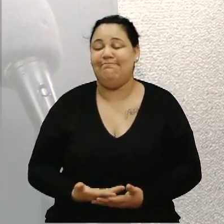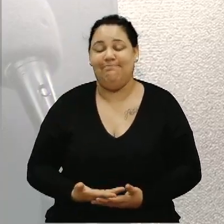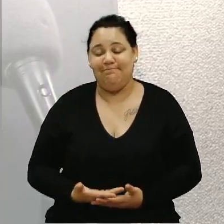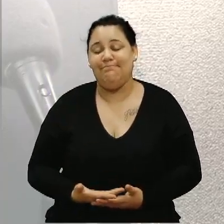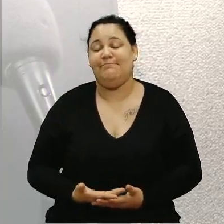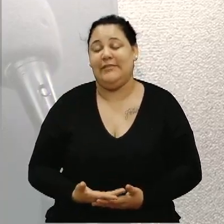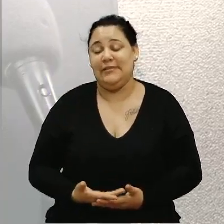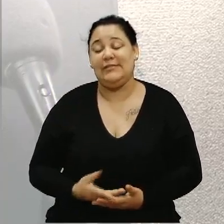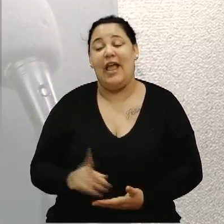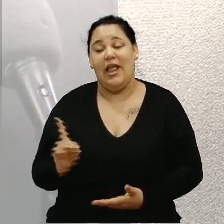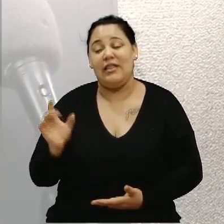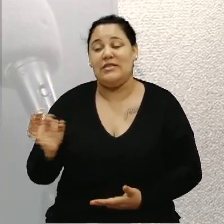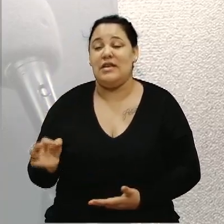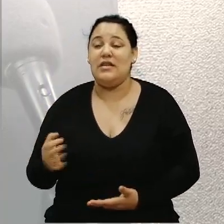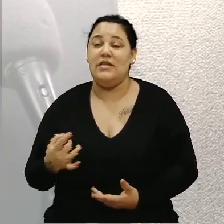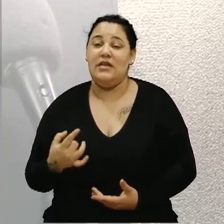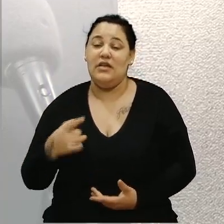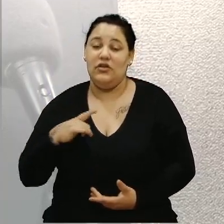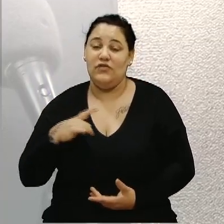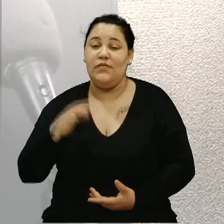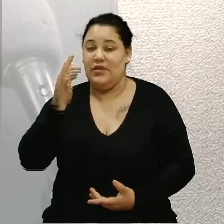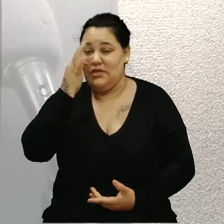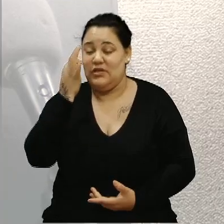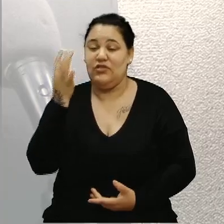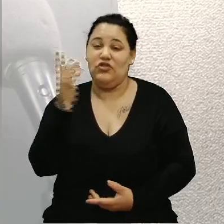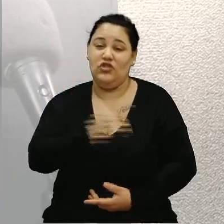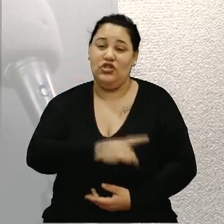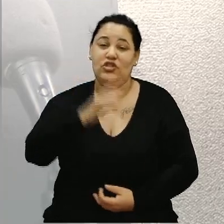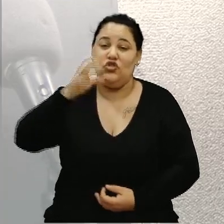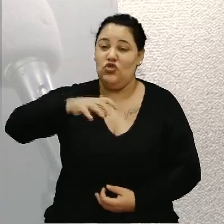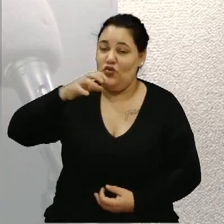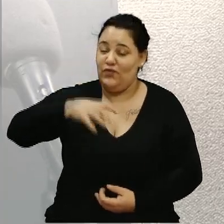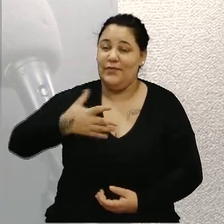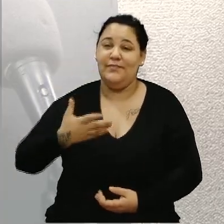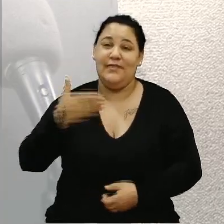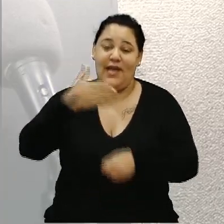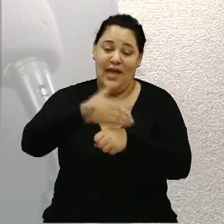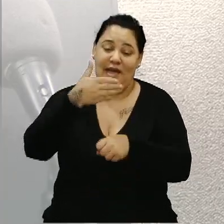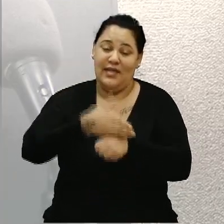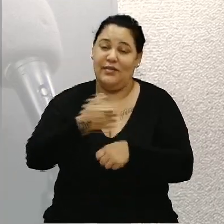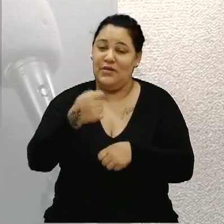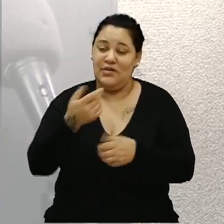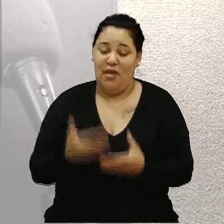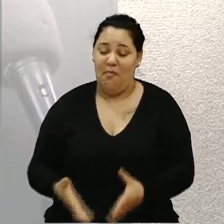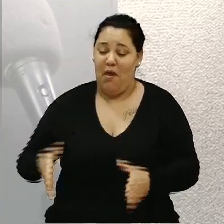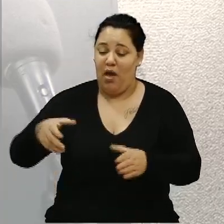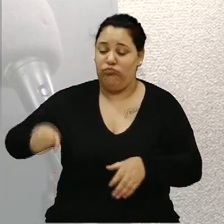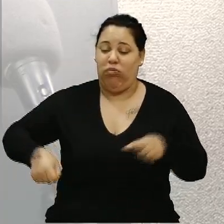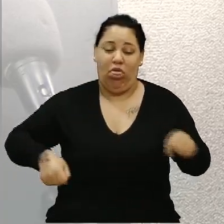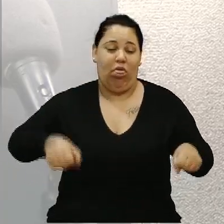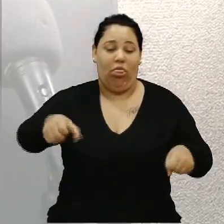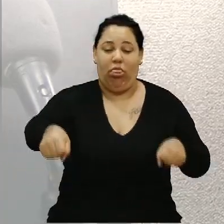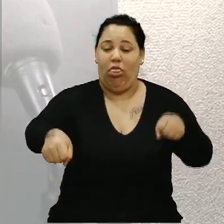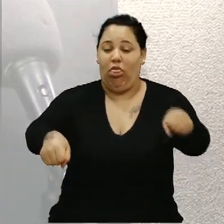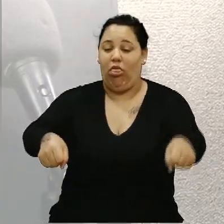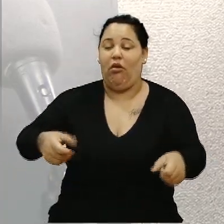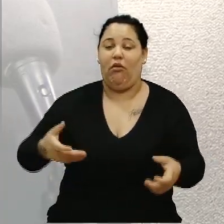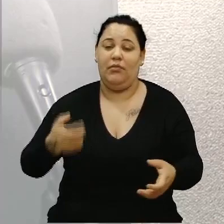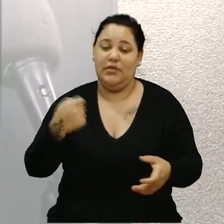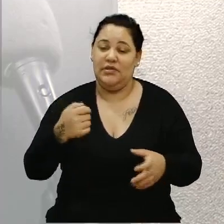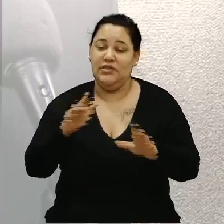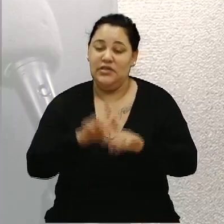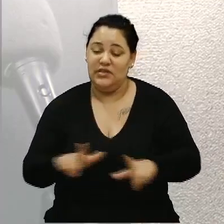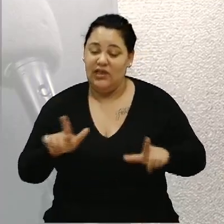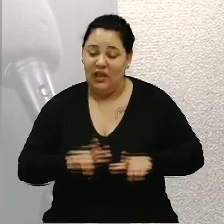razão. Eu tive lá em dias de chuva, lá dentro chove, tem que botar baldes, tem que estar secando, não é